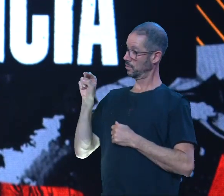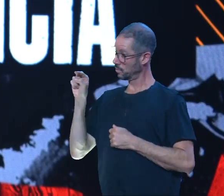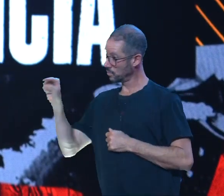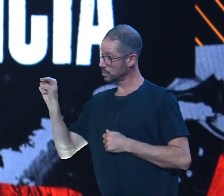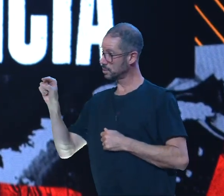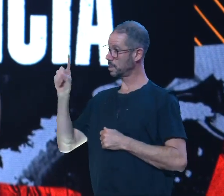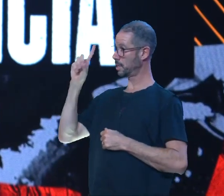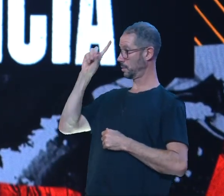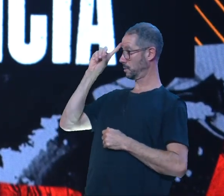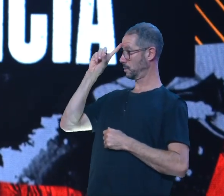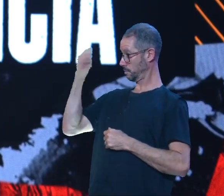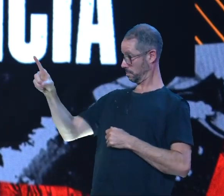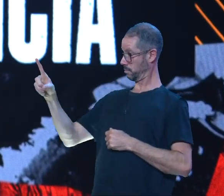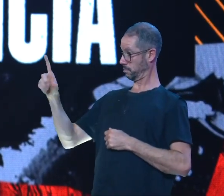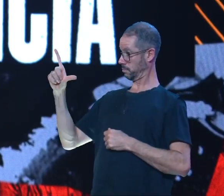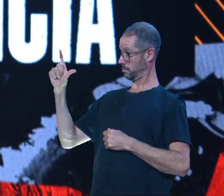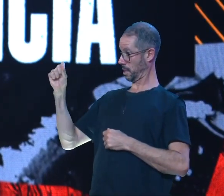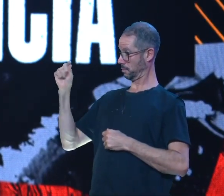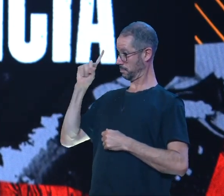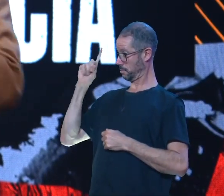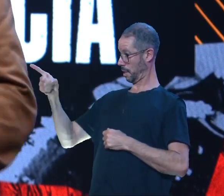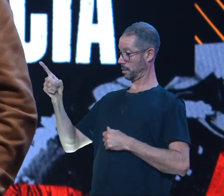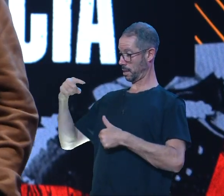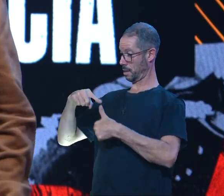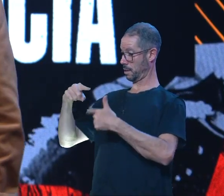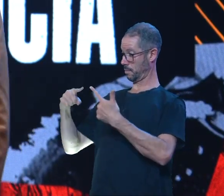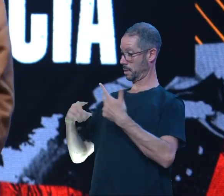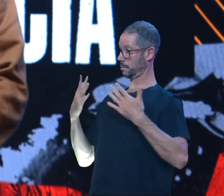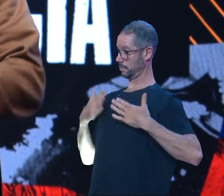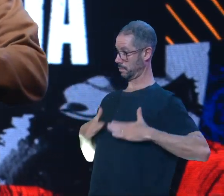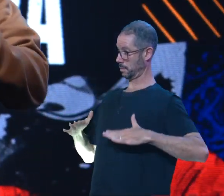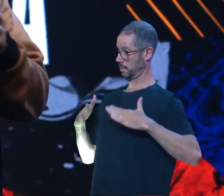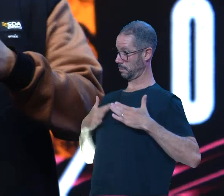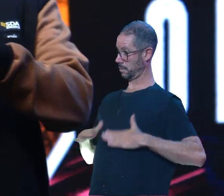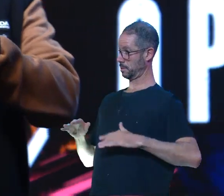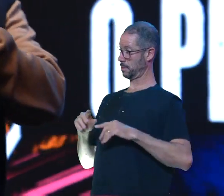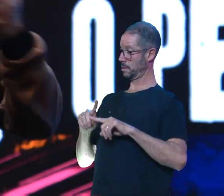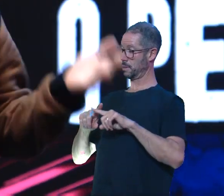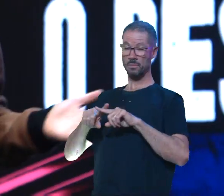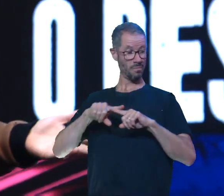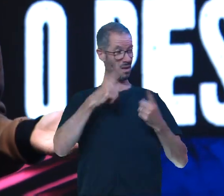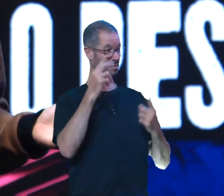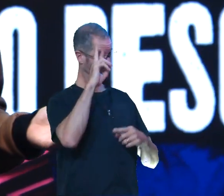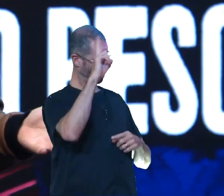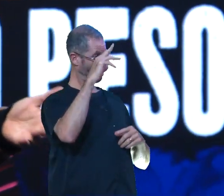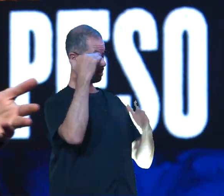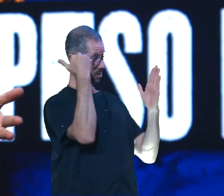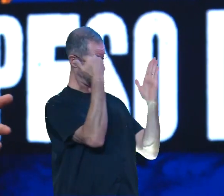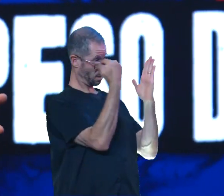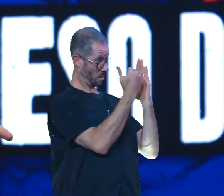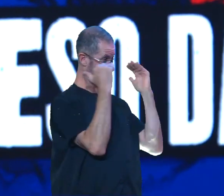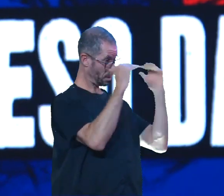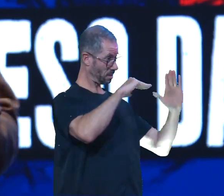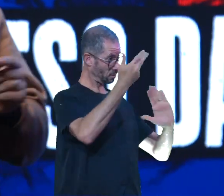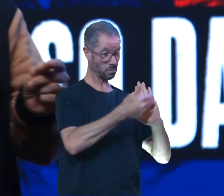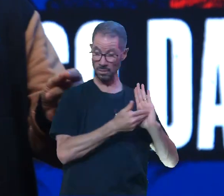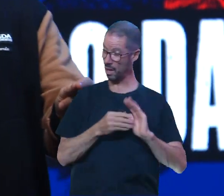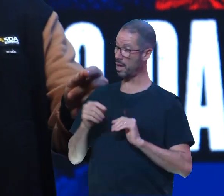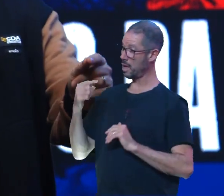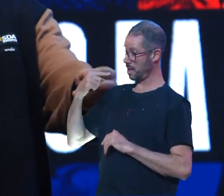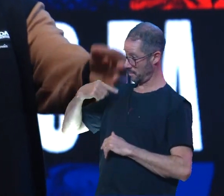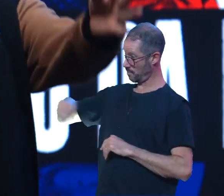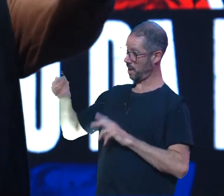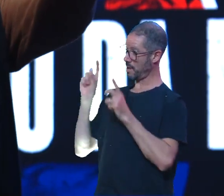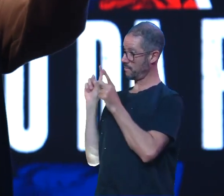os mandamentos e tudo mais, está tranquilo. Mas Senhor, eu já faço tudo isso. Lá é? Então